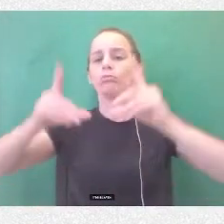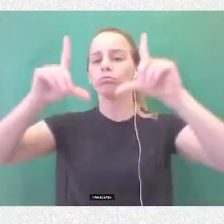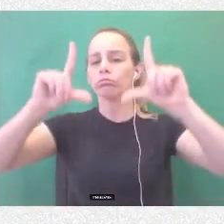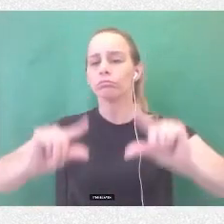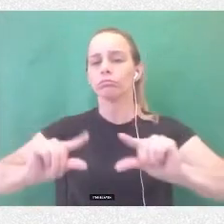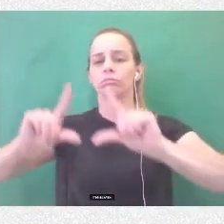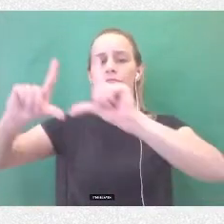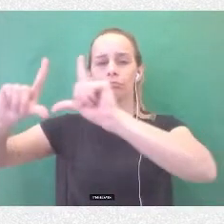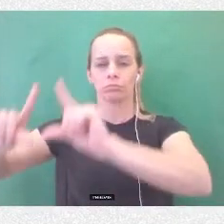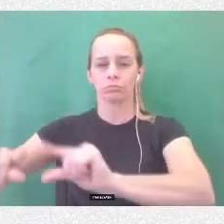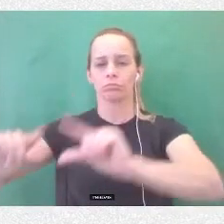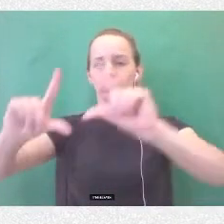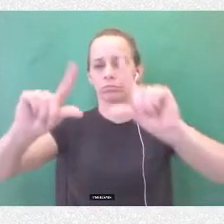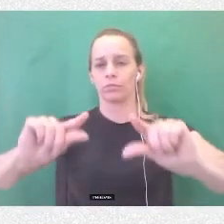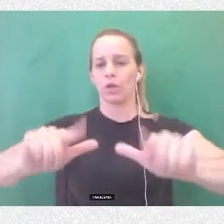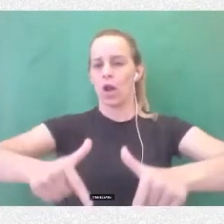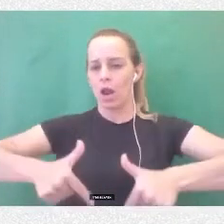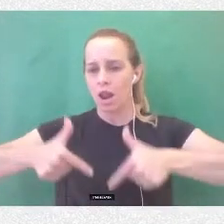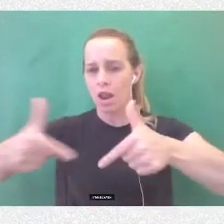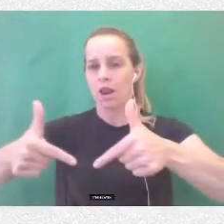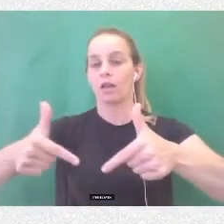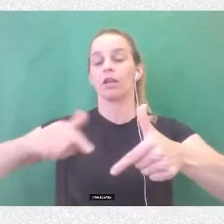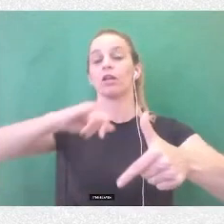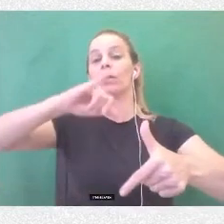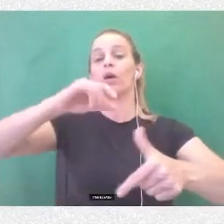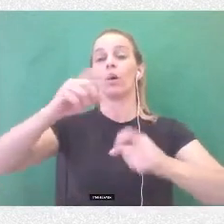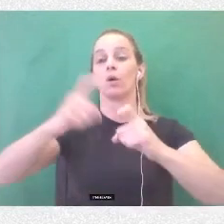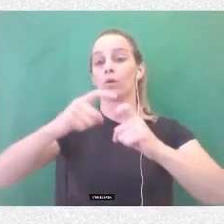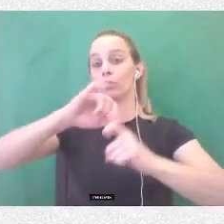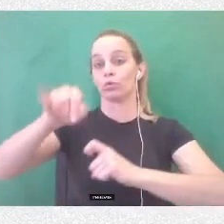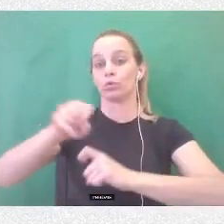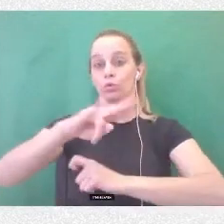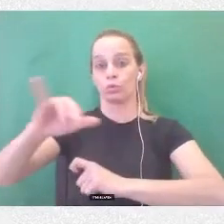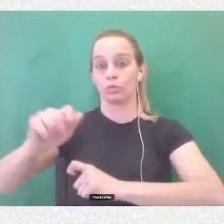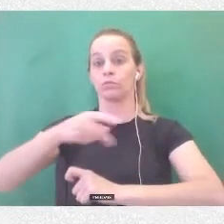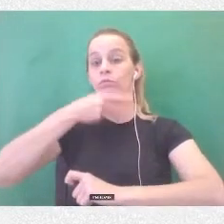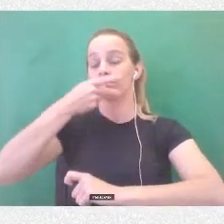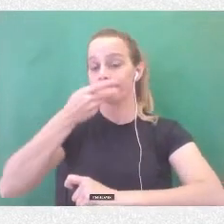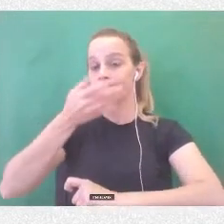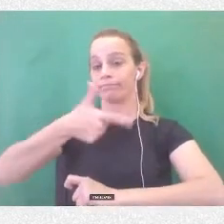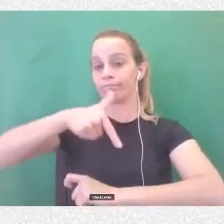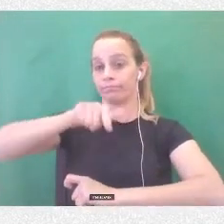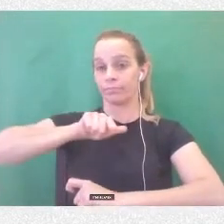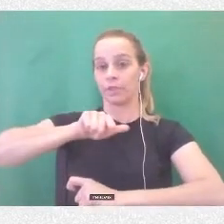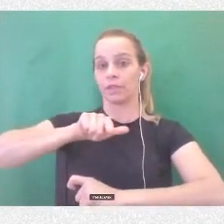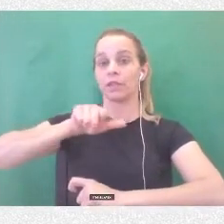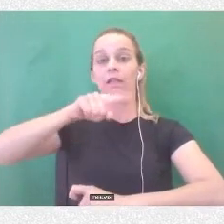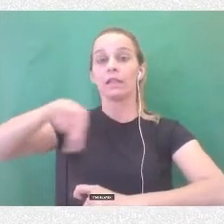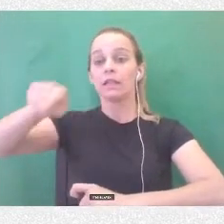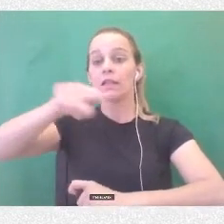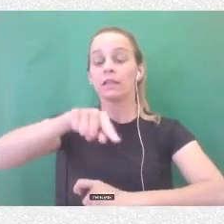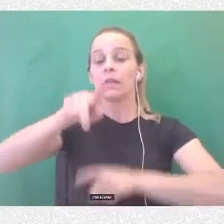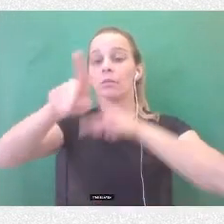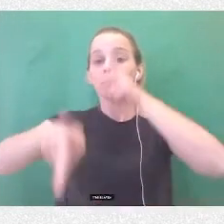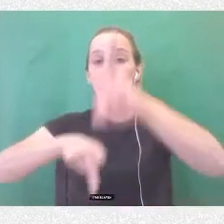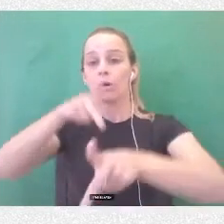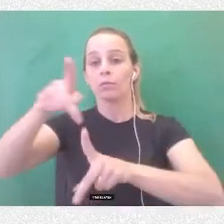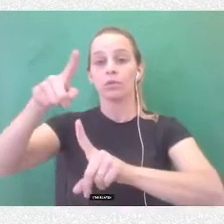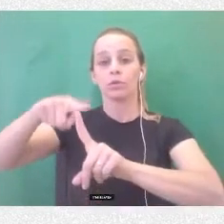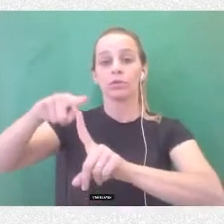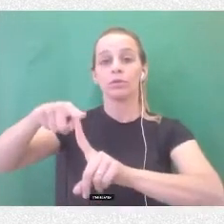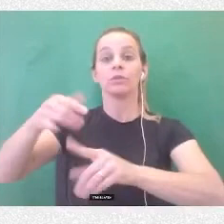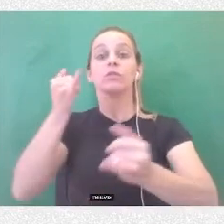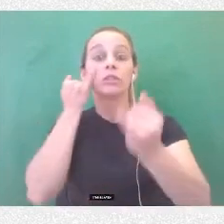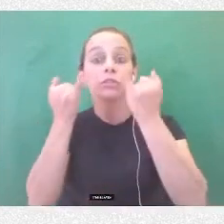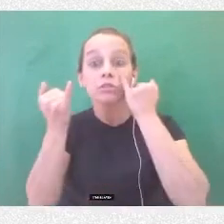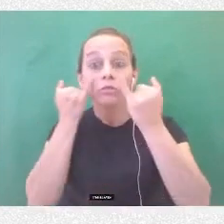falado, inclusive elogiado pela doutora Júlia. E a população de Toledo é uma população que costumeiramente se informa,